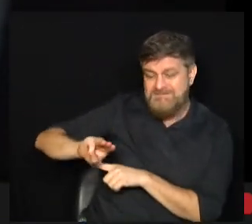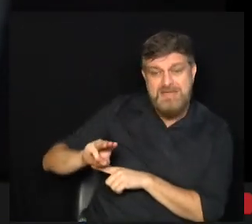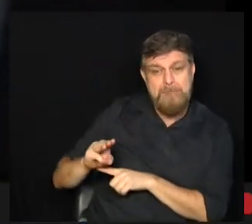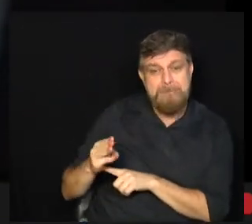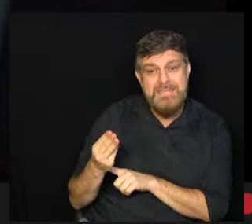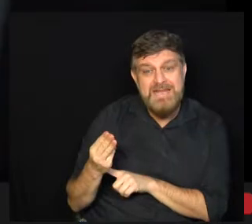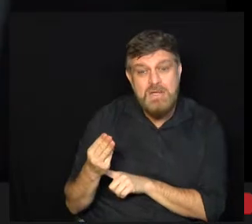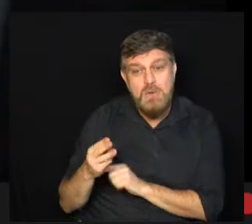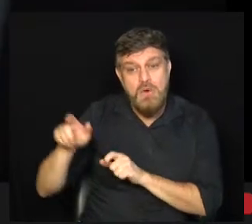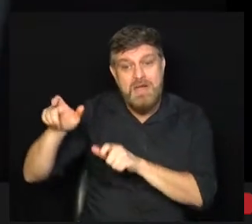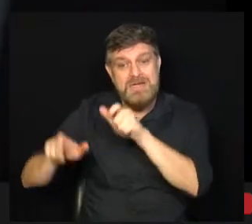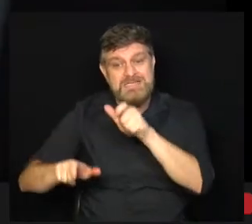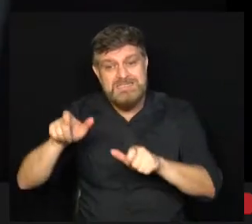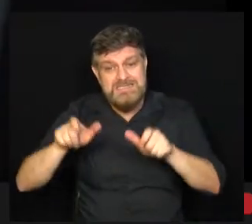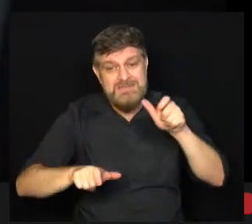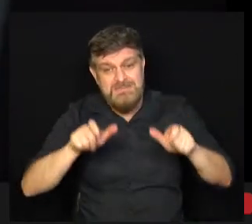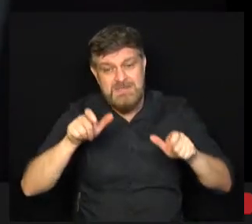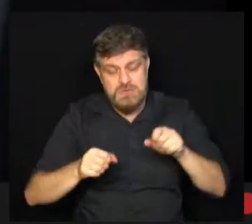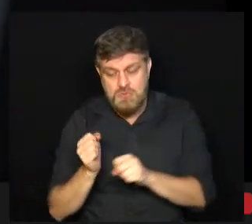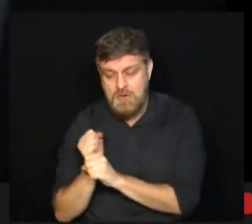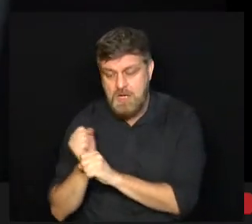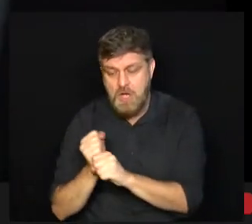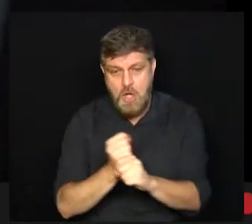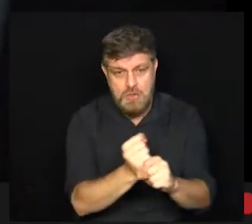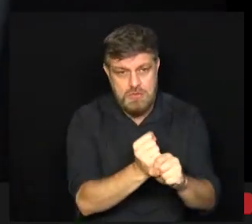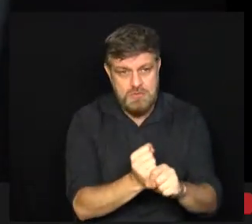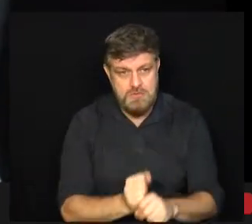ano. Então, Viracopos, né,